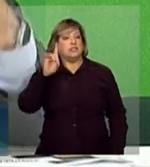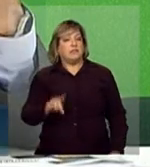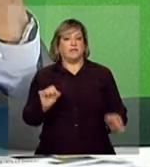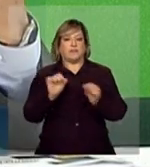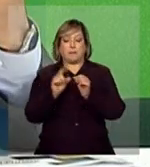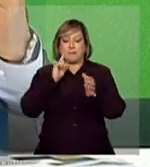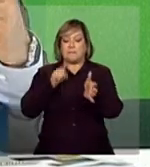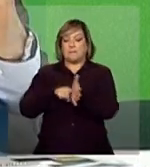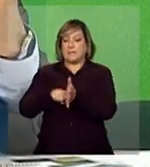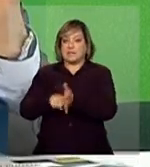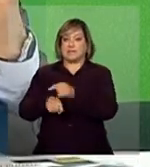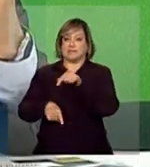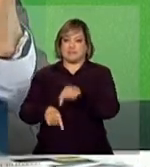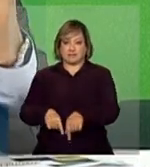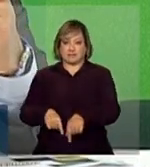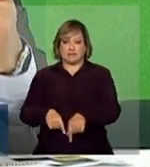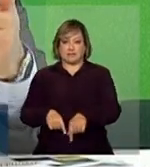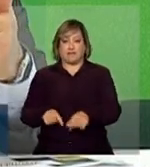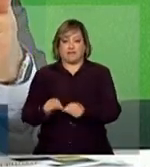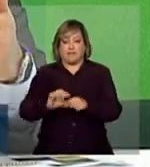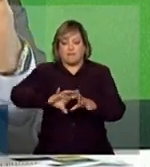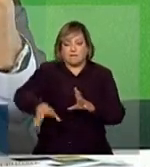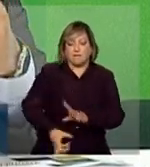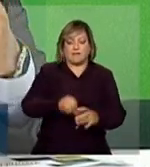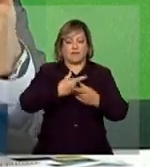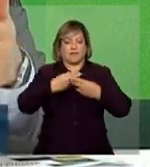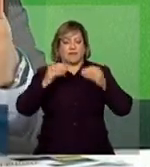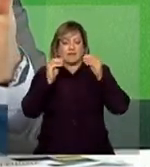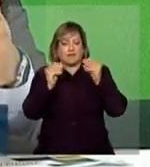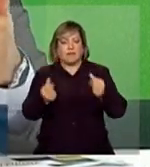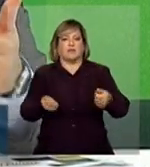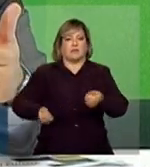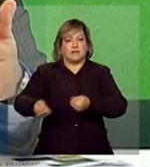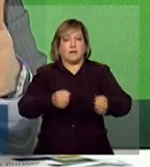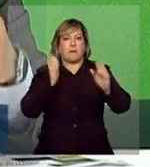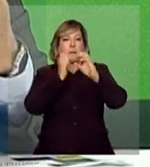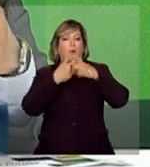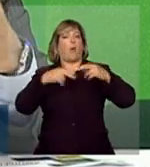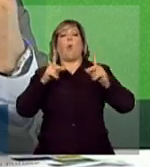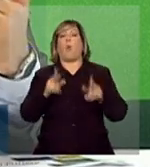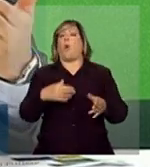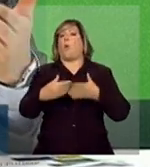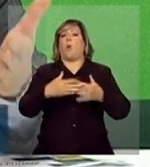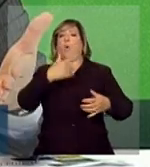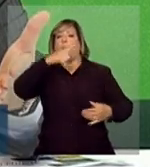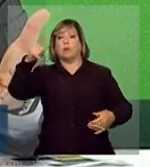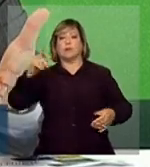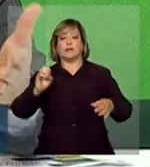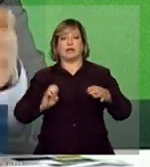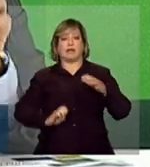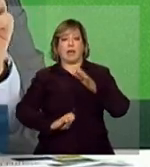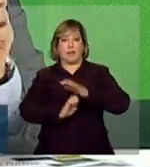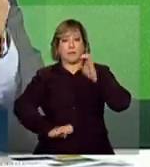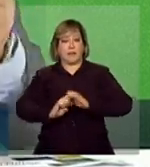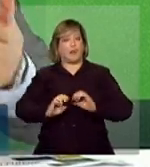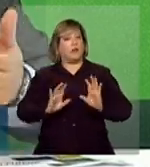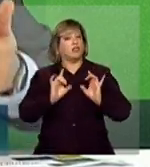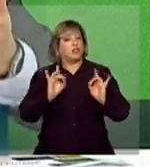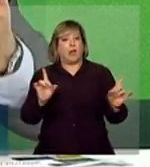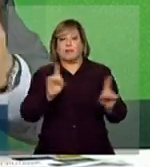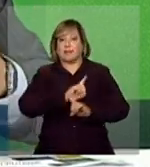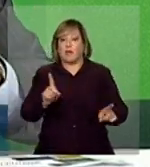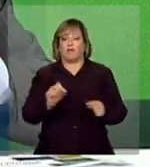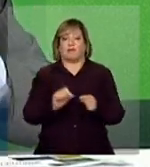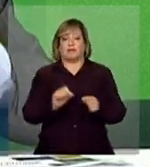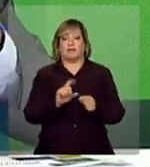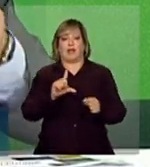pesquisa e fazer exploração mineral como qualquer outra empresa, menos fazer a lavra. Esse